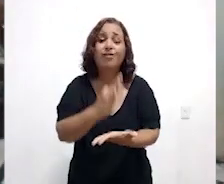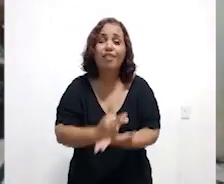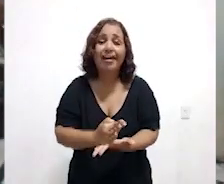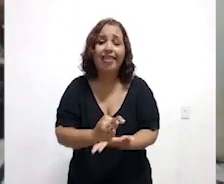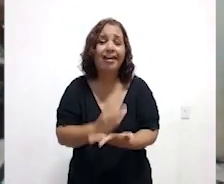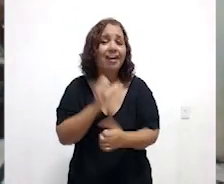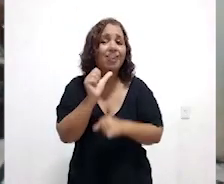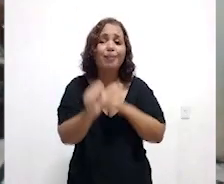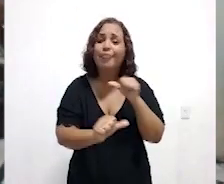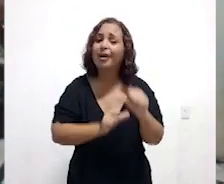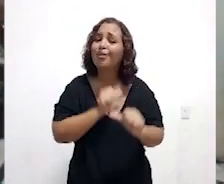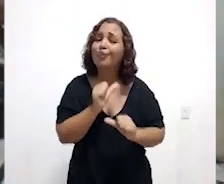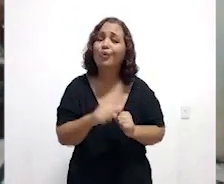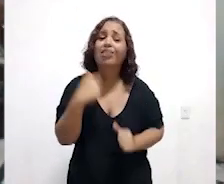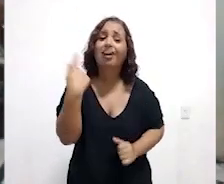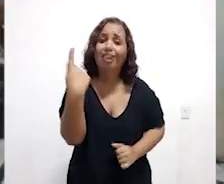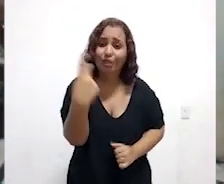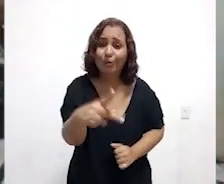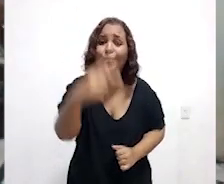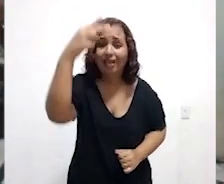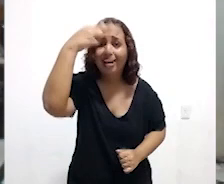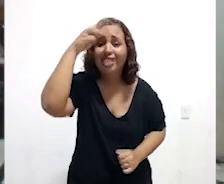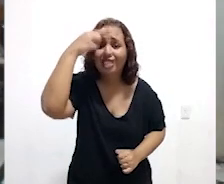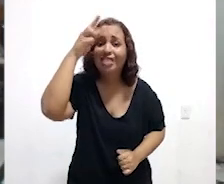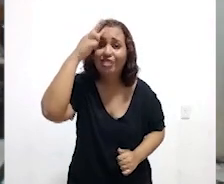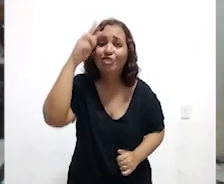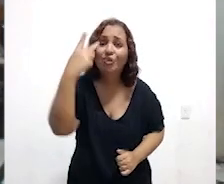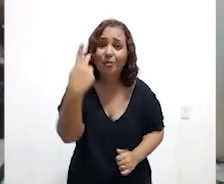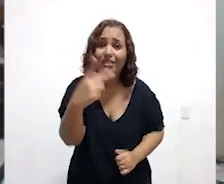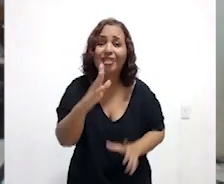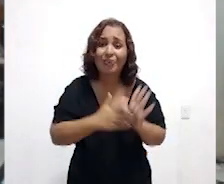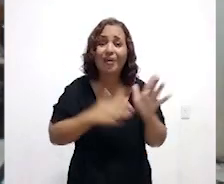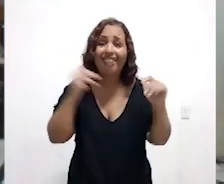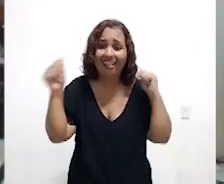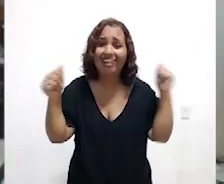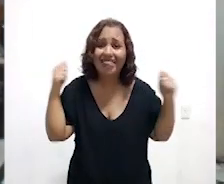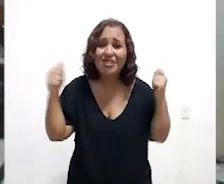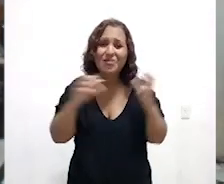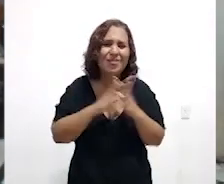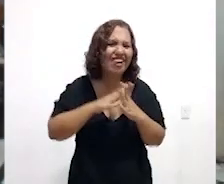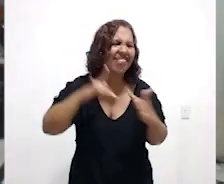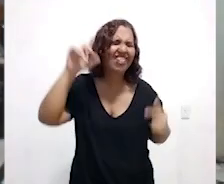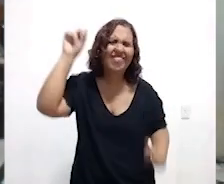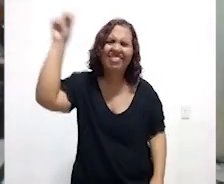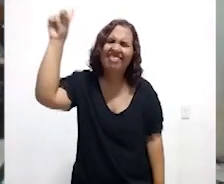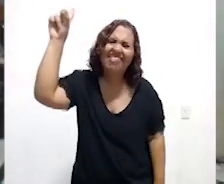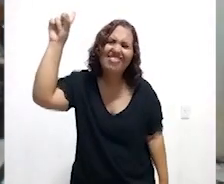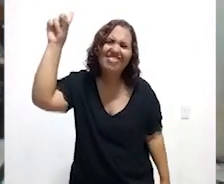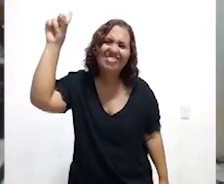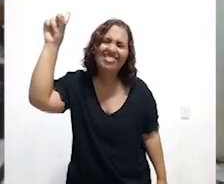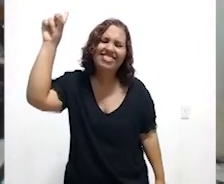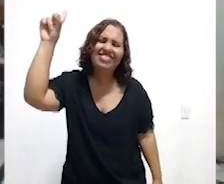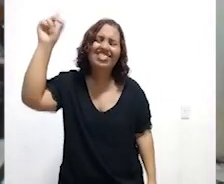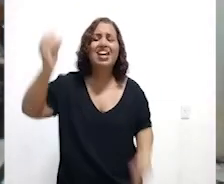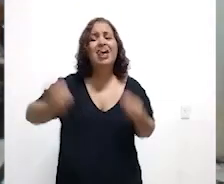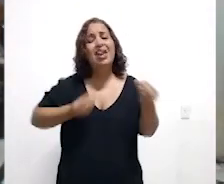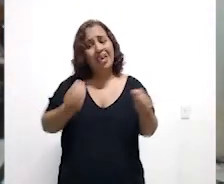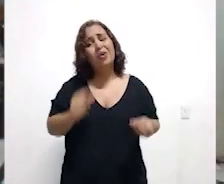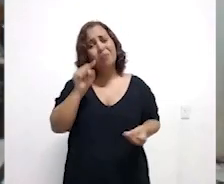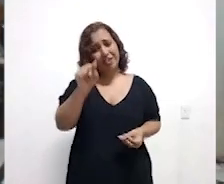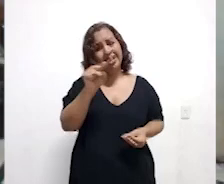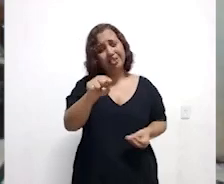mudar a tua história. Aleluia. Glória a Deus. É como eu quero que você